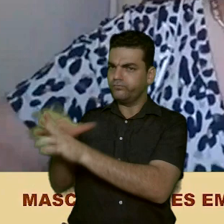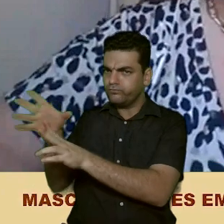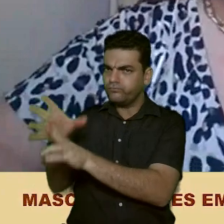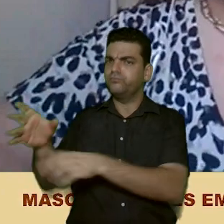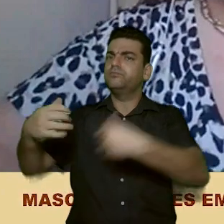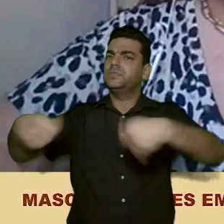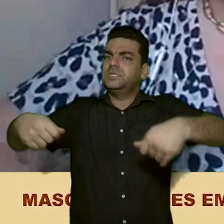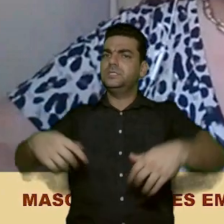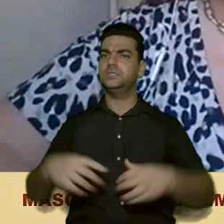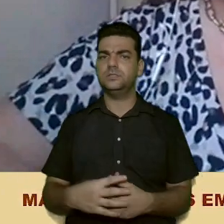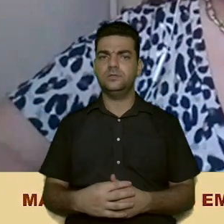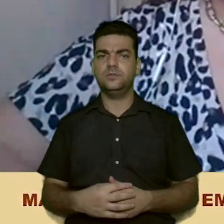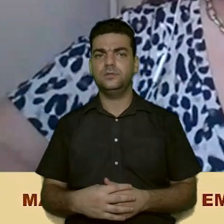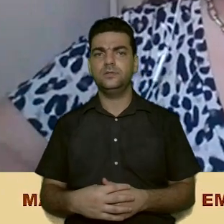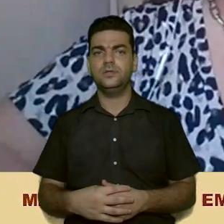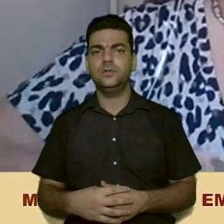realidade,